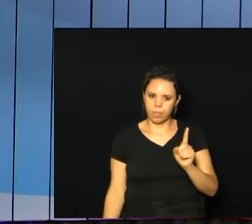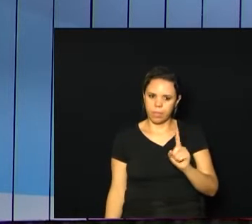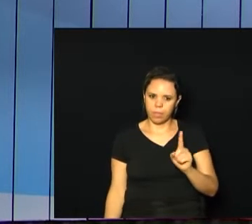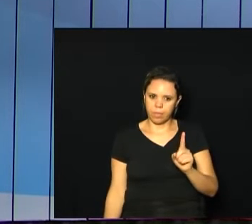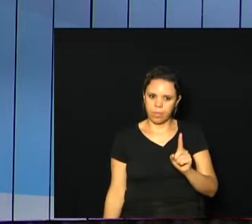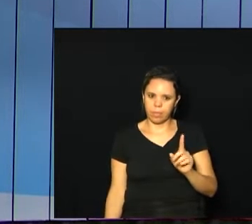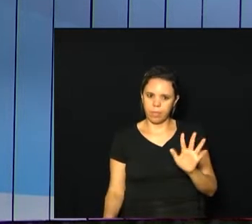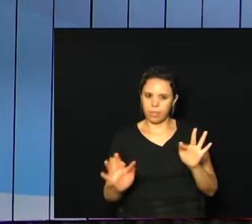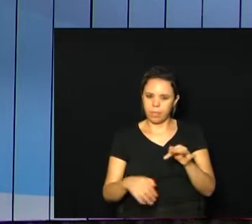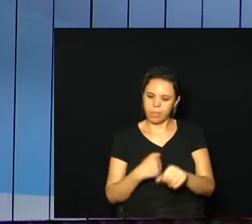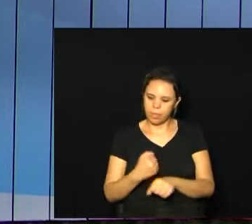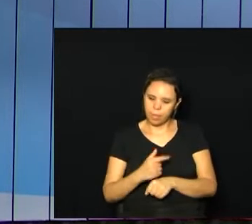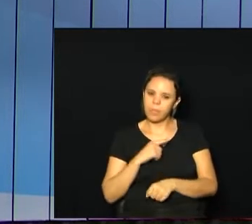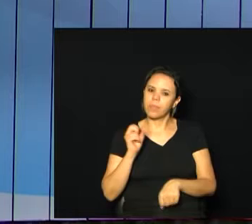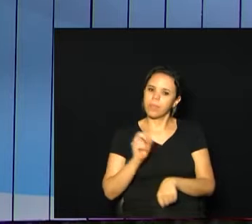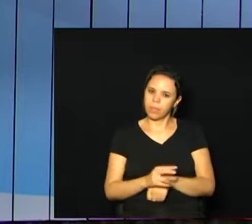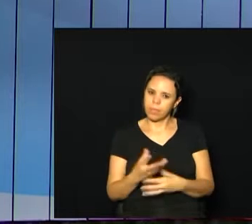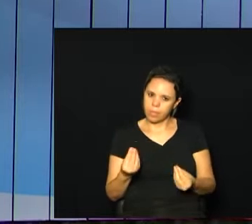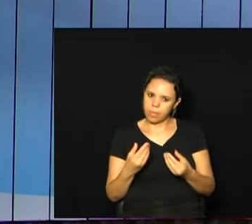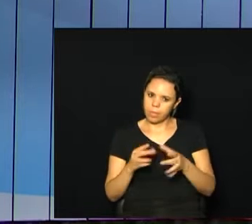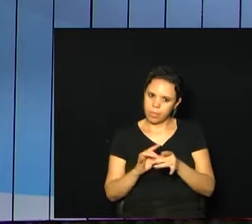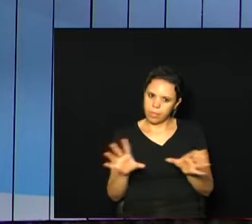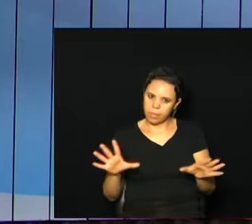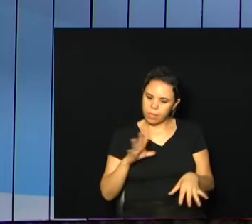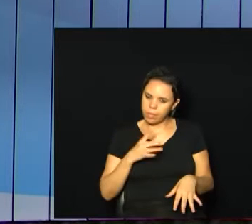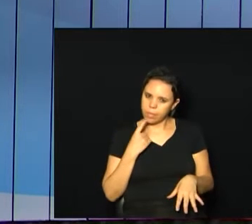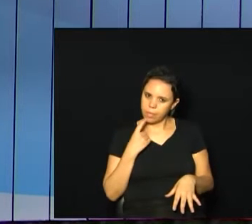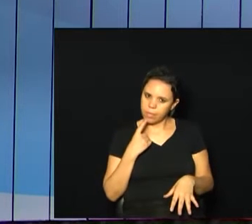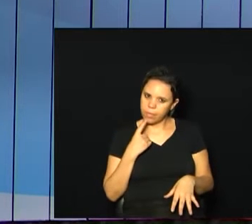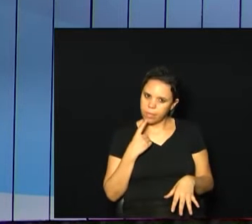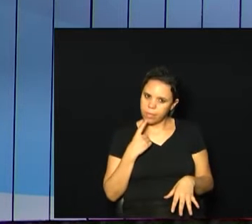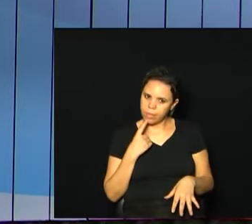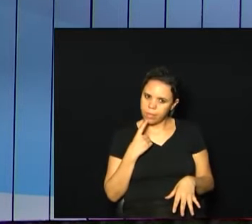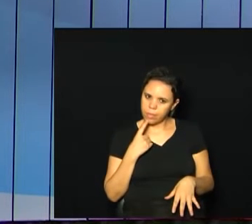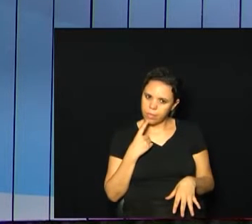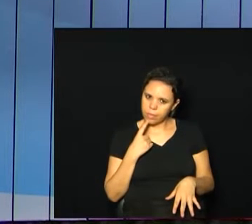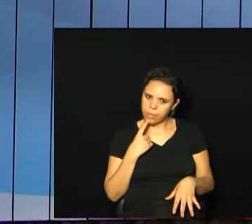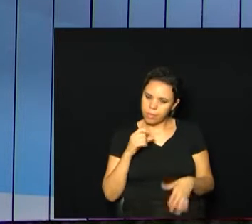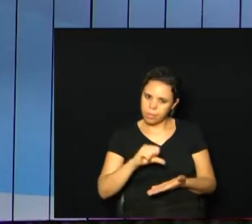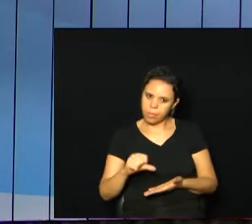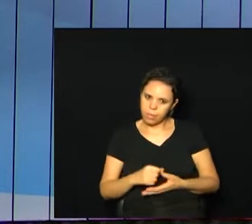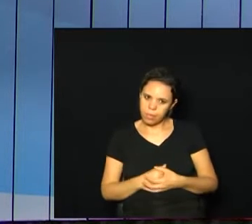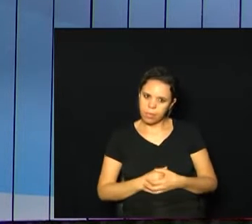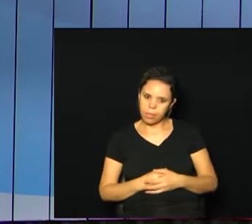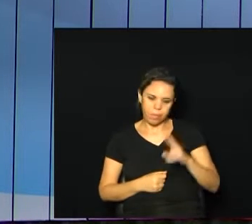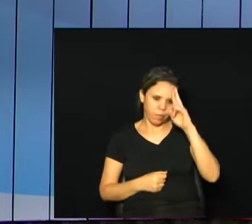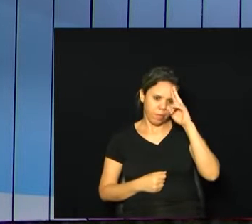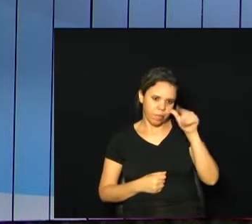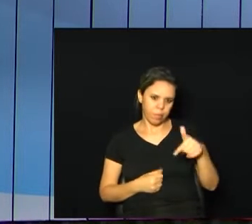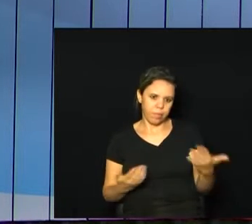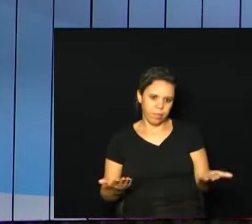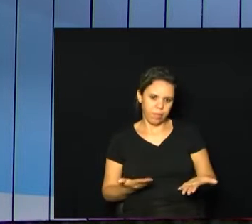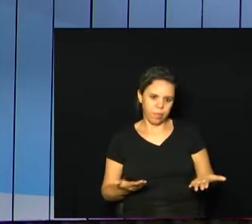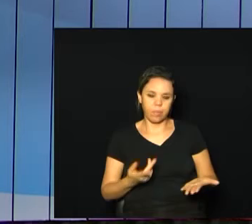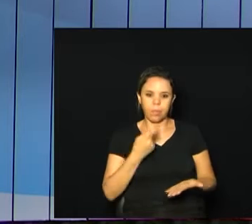É fim de ano, mas tem vagas disponíveis para a cidade de Campinas e também a nossa região. 12h17 agora,